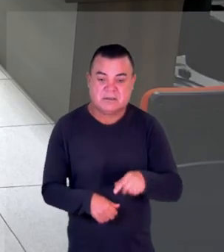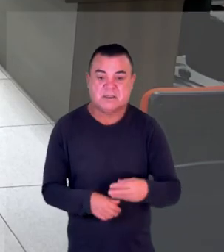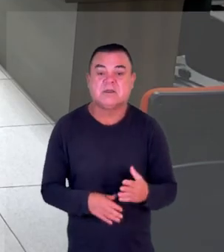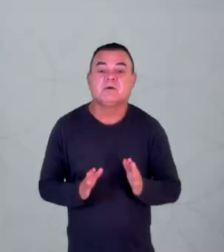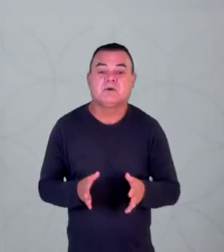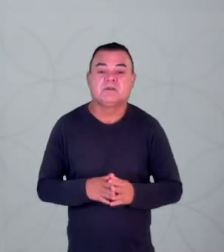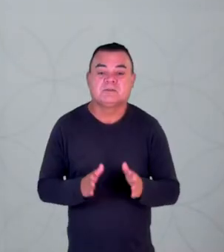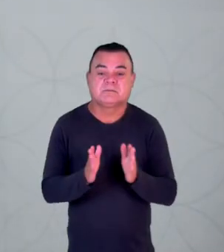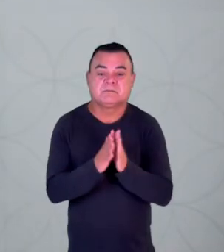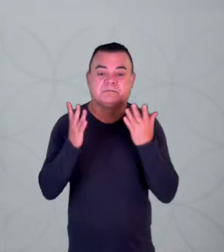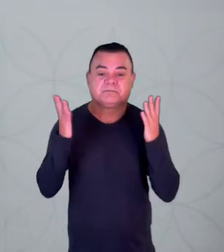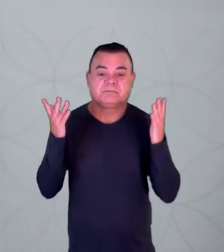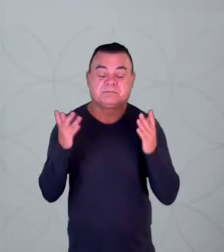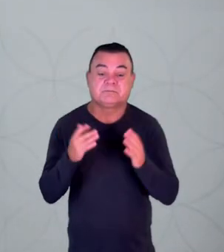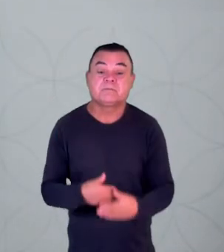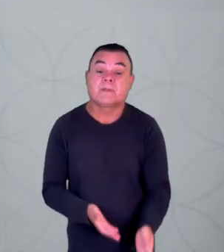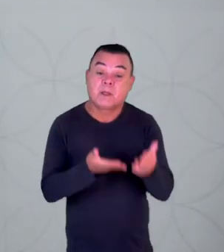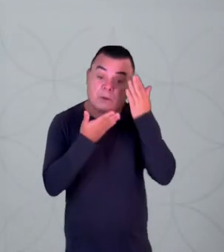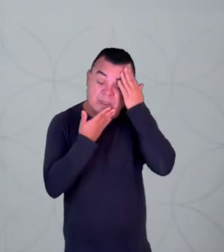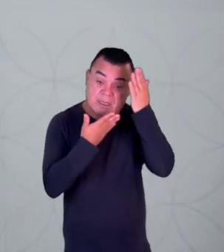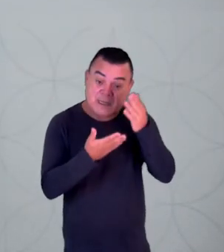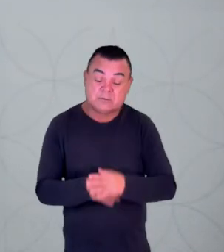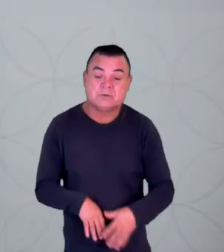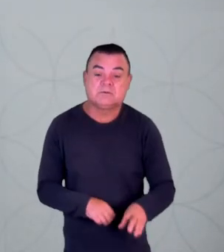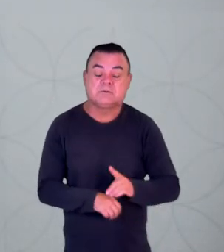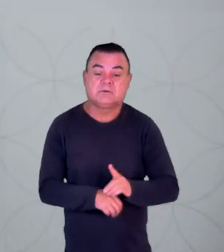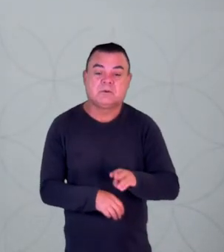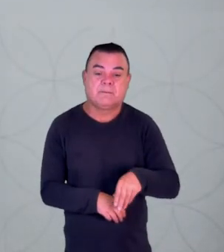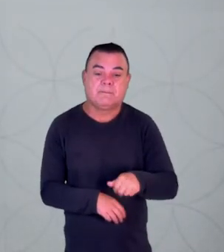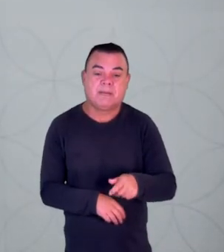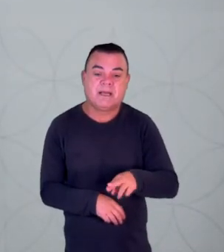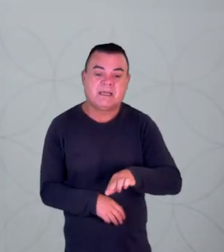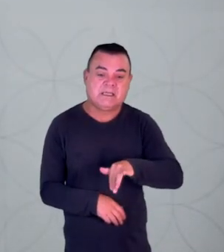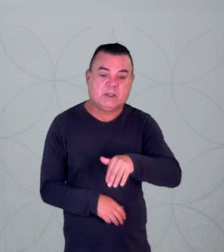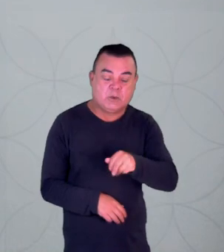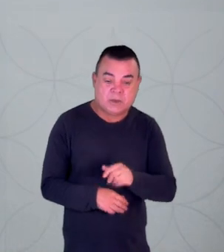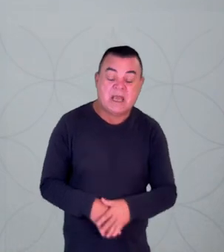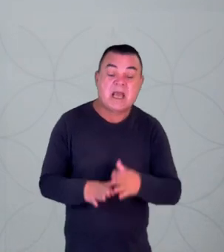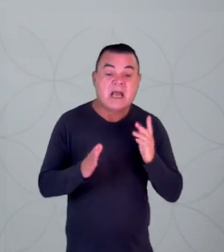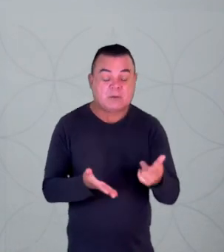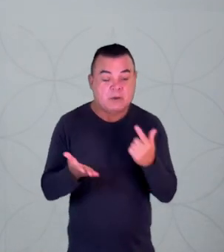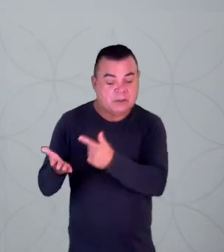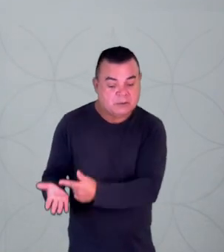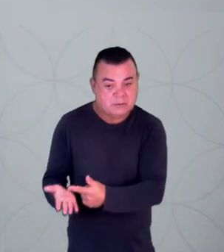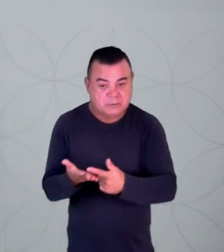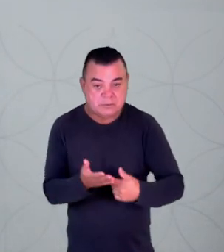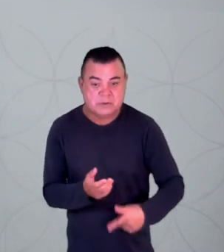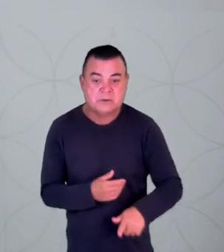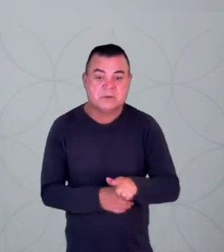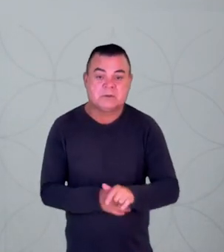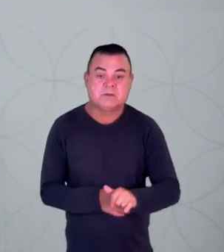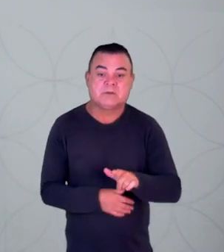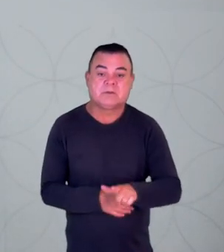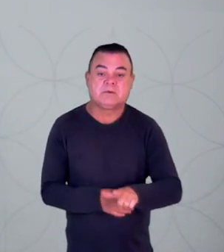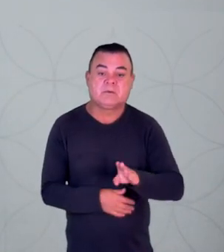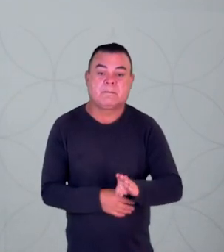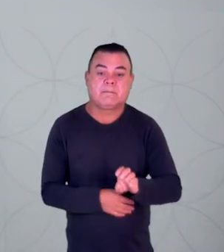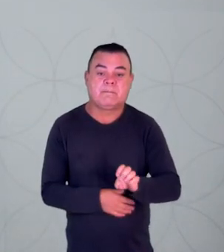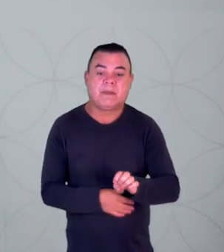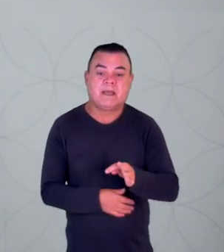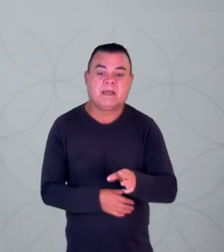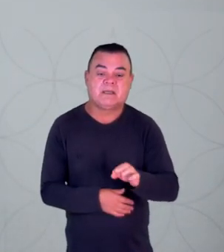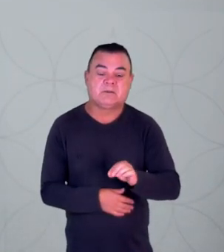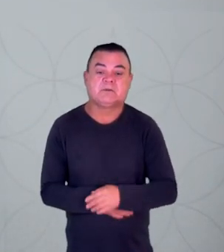hoje muito obrigado Dr Mário convidamos o Dr a fazer uso da